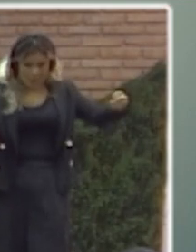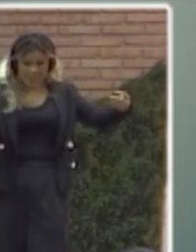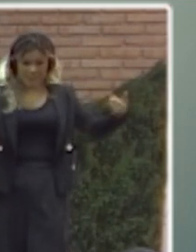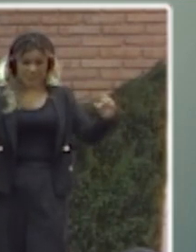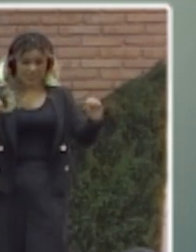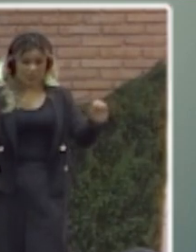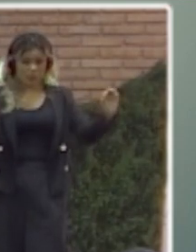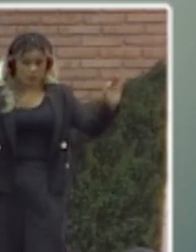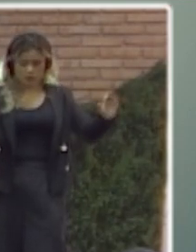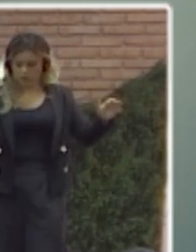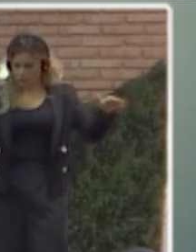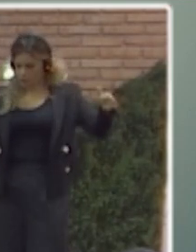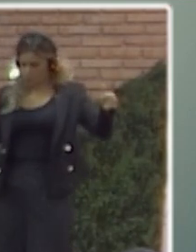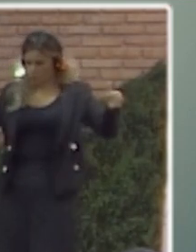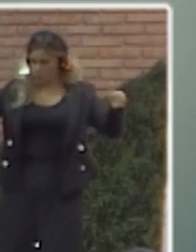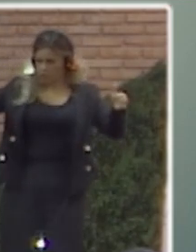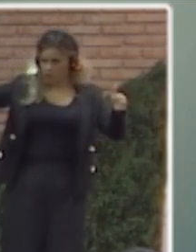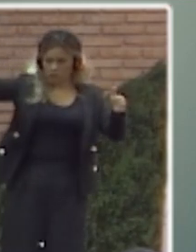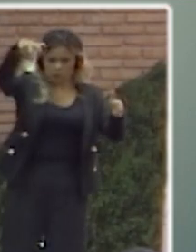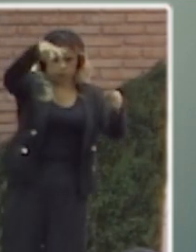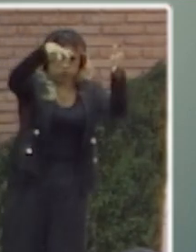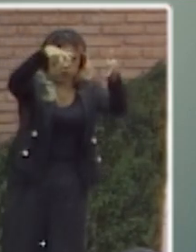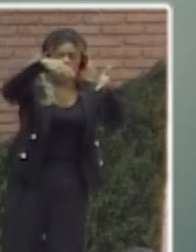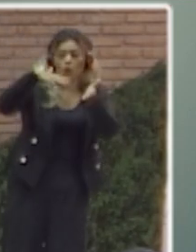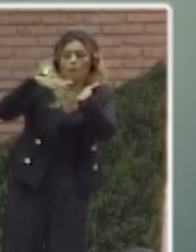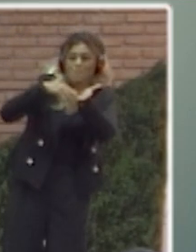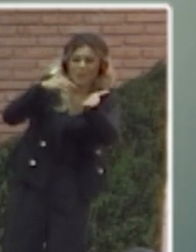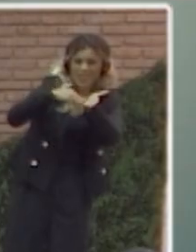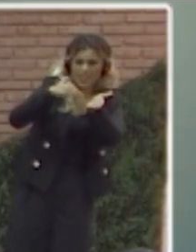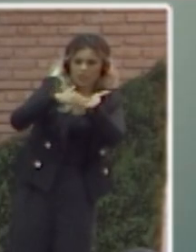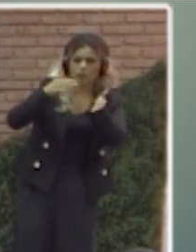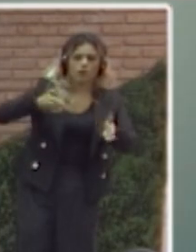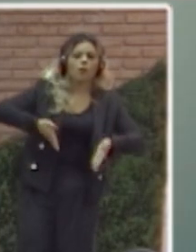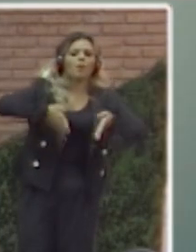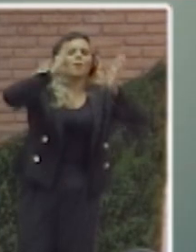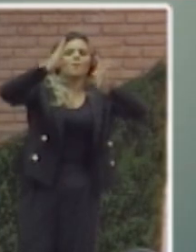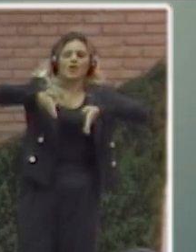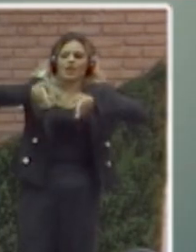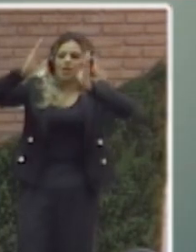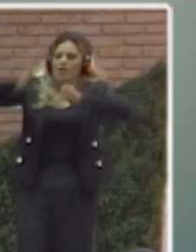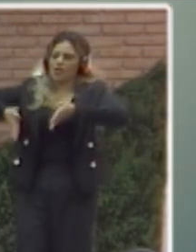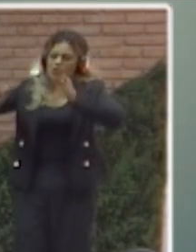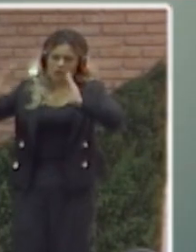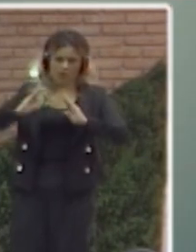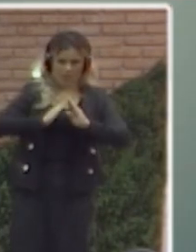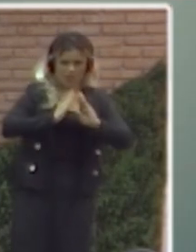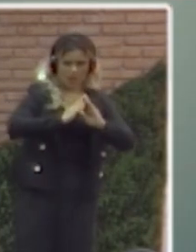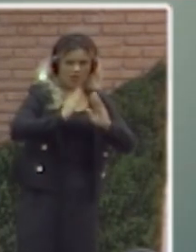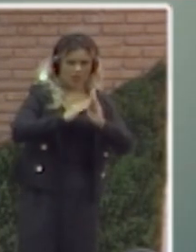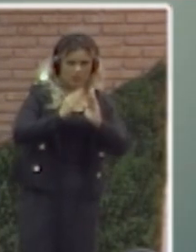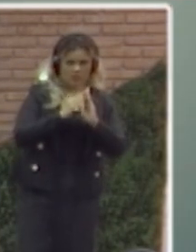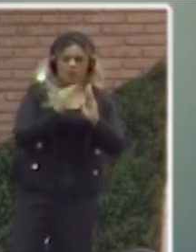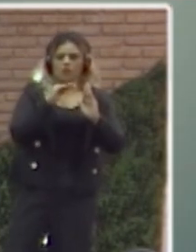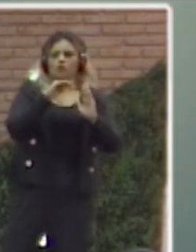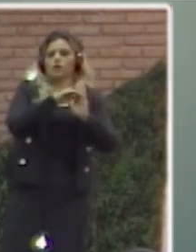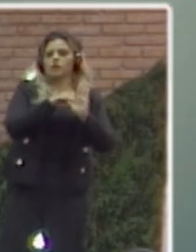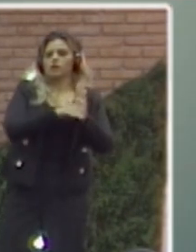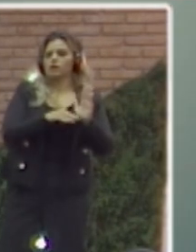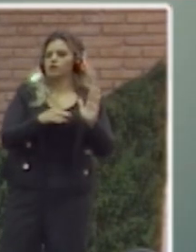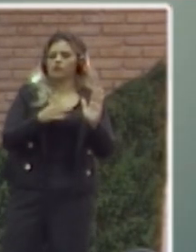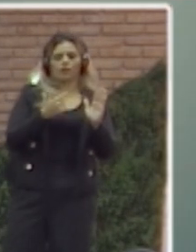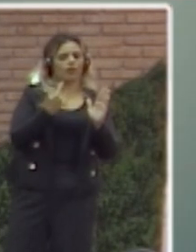próximo. Essa metodologia, ela entrega prédios residenciais num programa que não tem